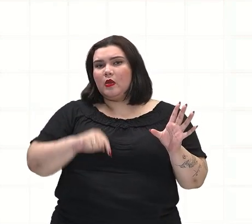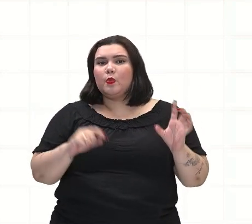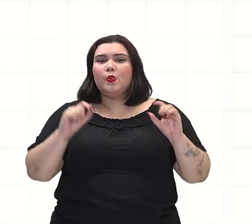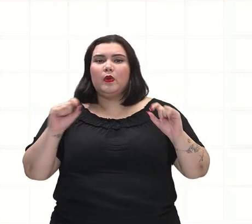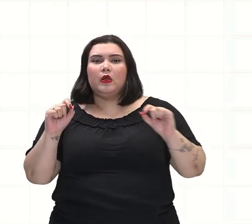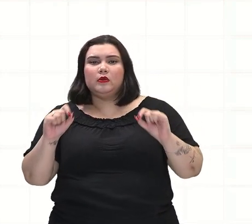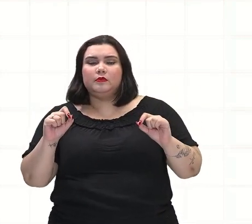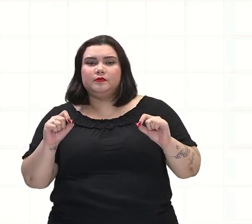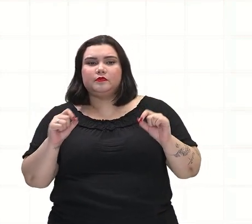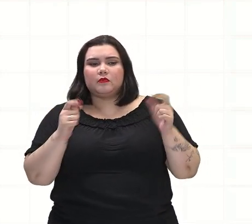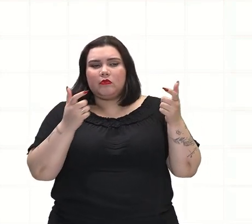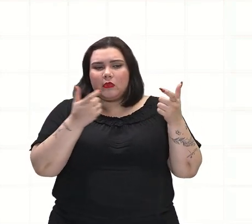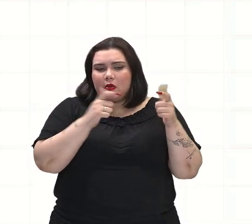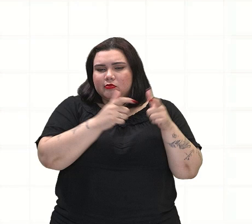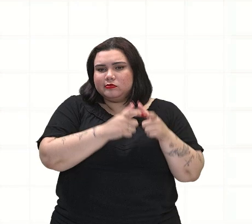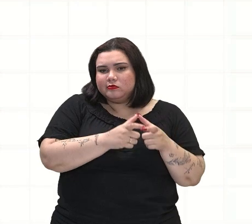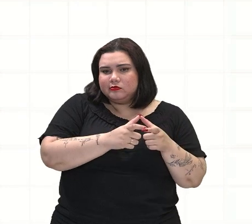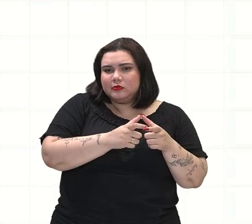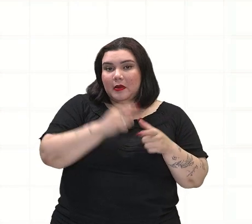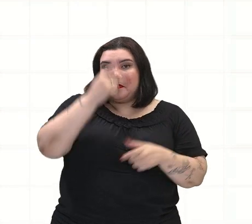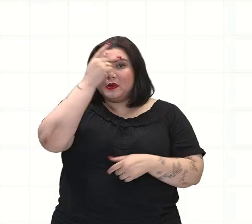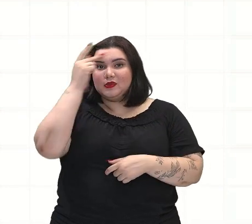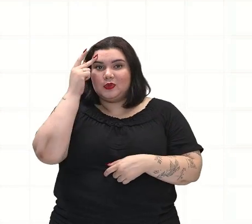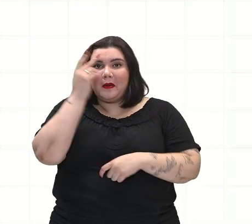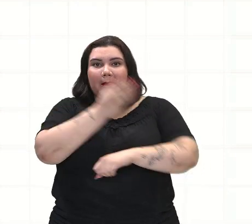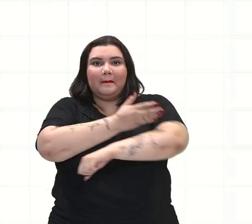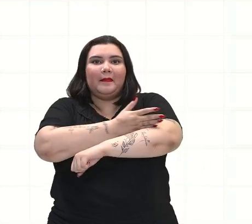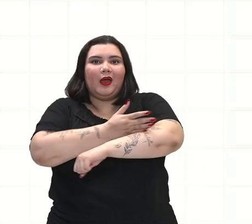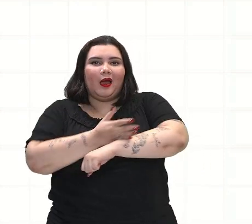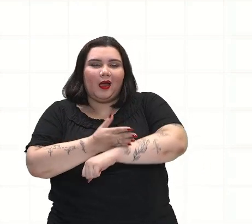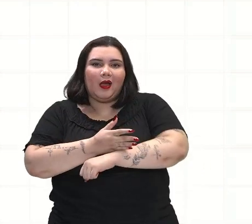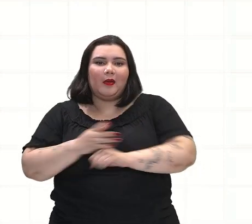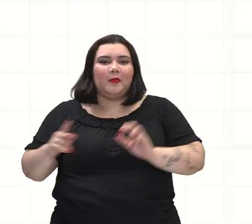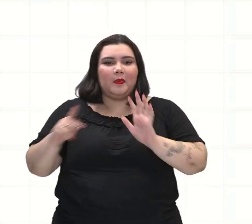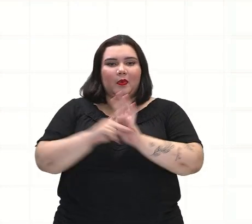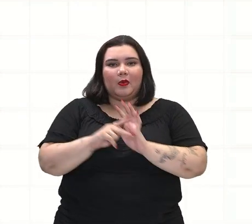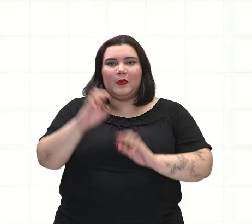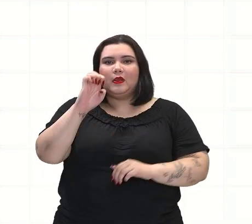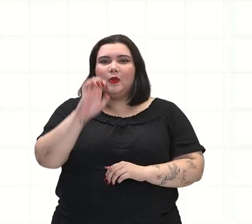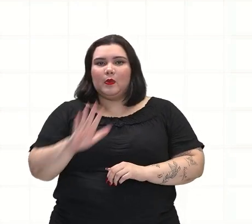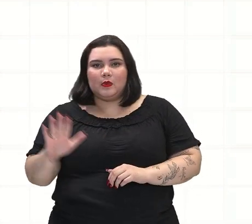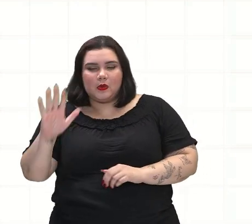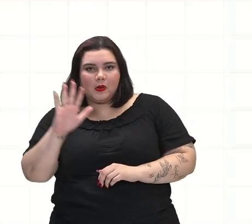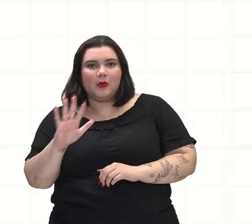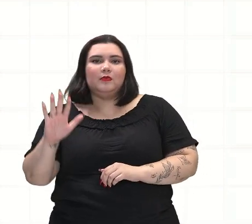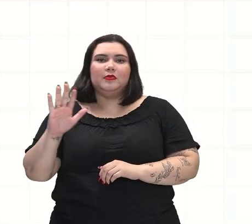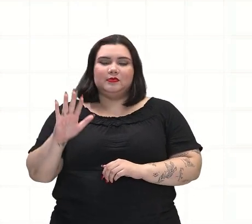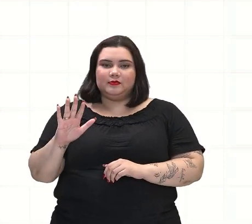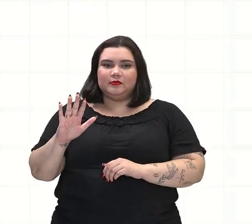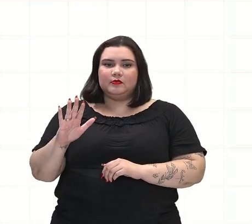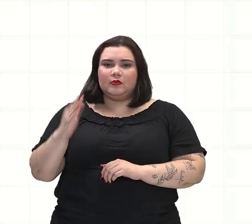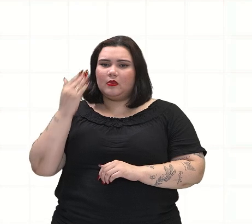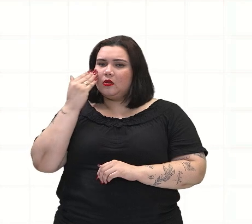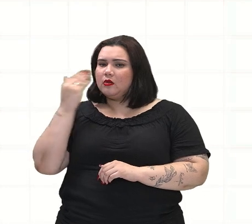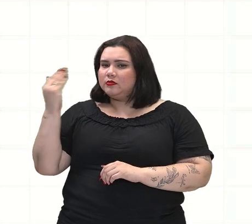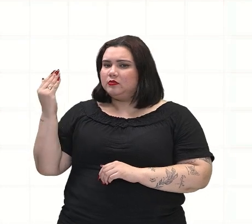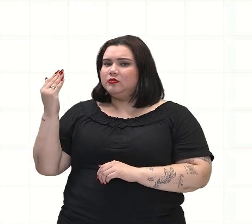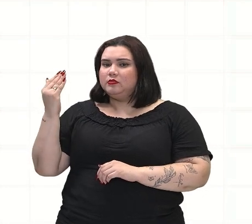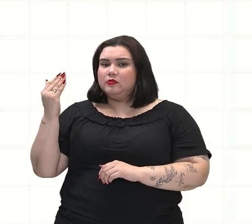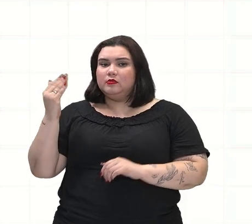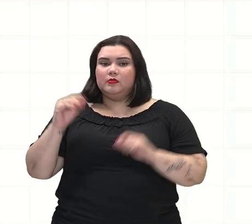quê? Uma pequena elite branca. Como a imagem, né, mostra pra gente aqui, uma mão,